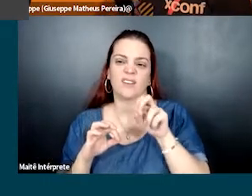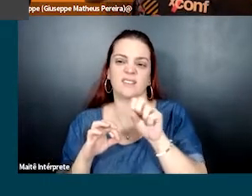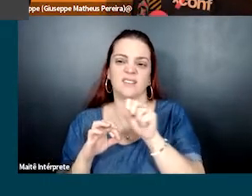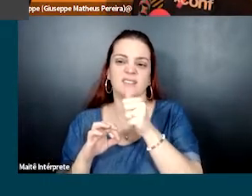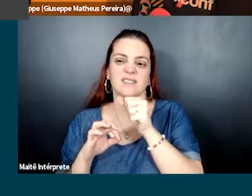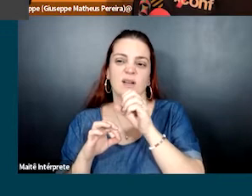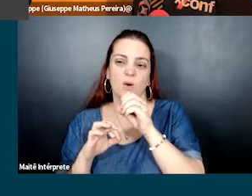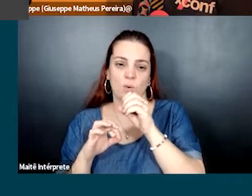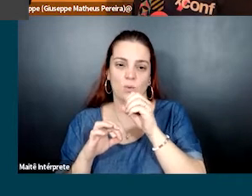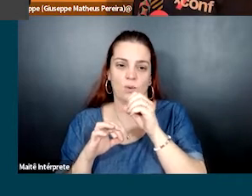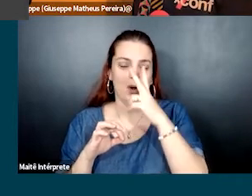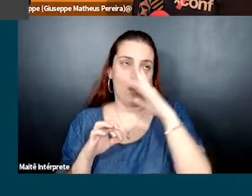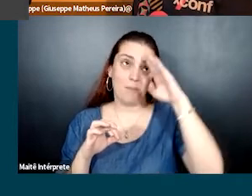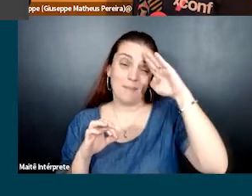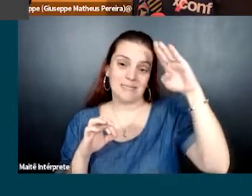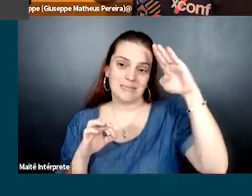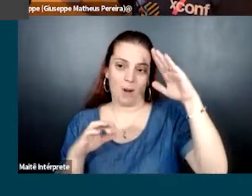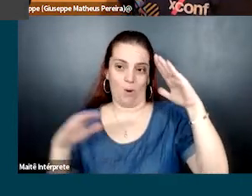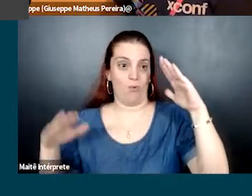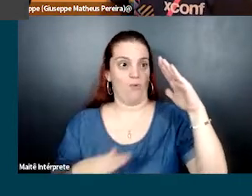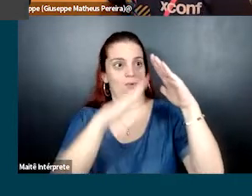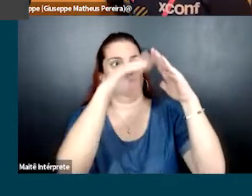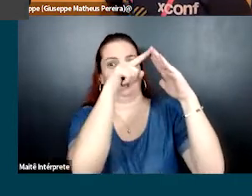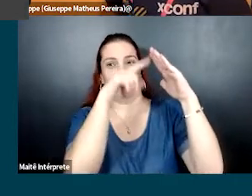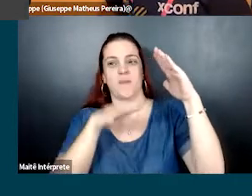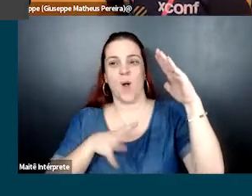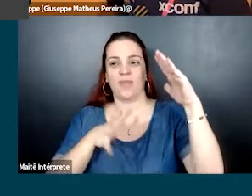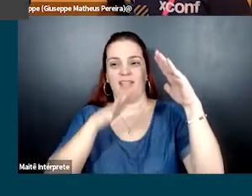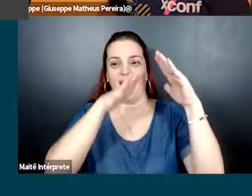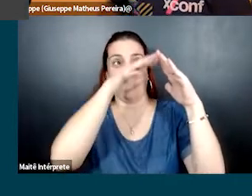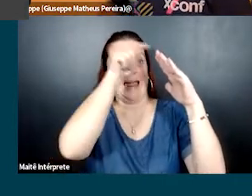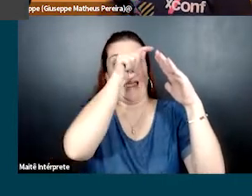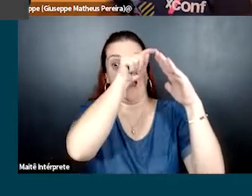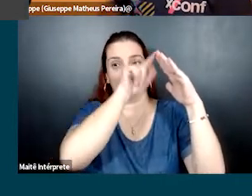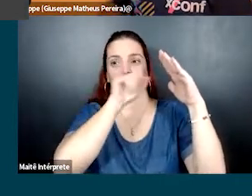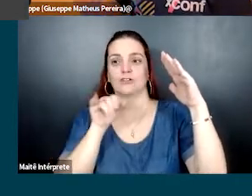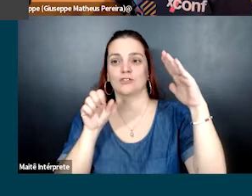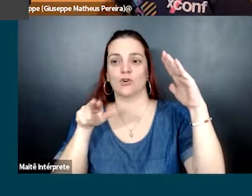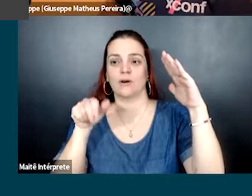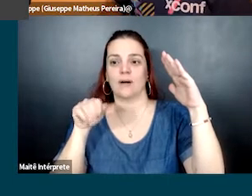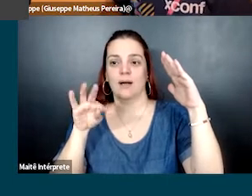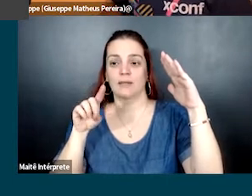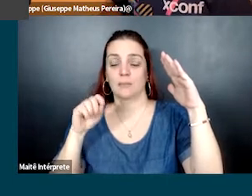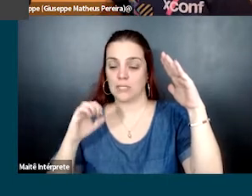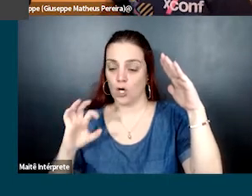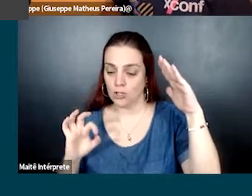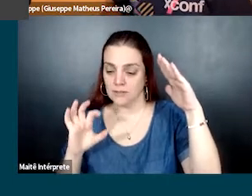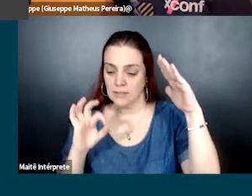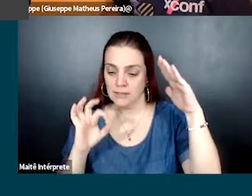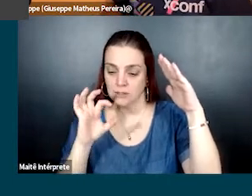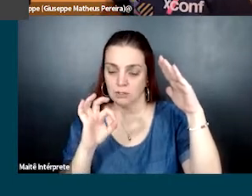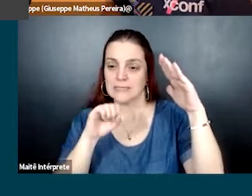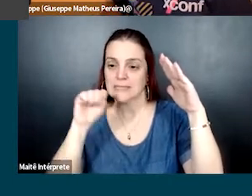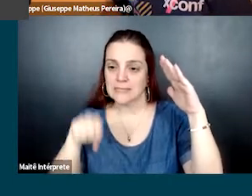como se fosse a ponta do iceberg, né? E essa jornada sendo conectada a contextos e